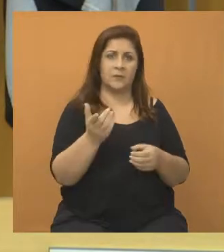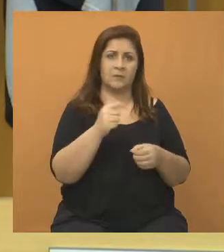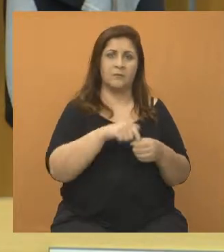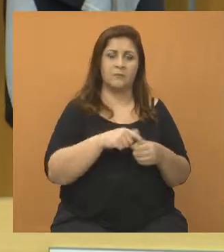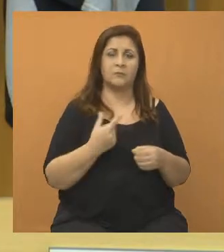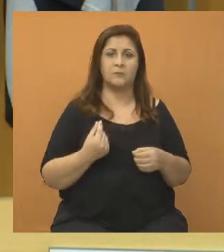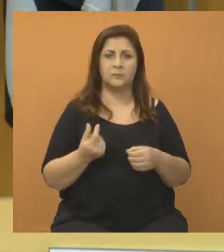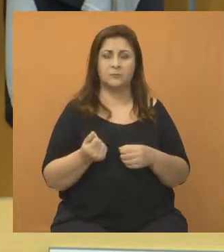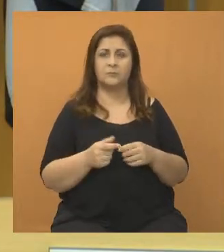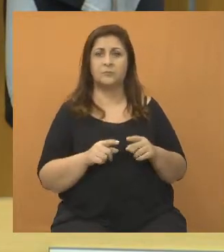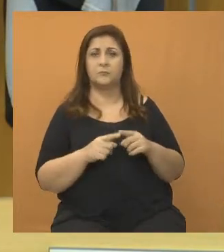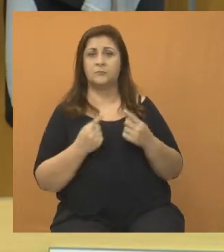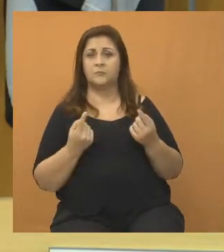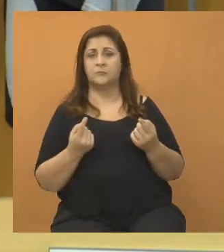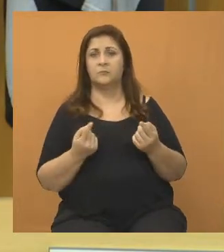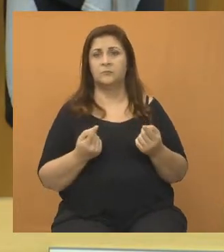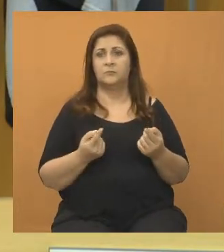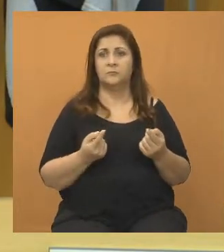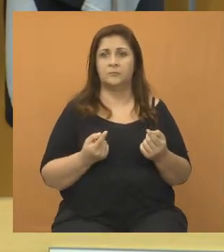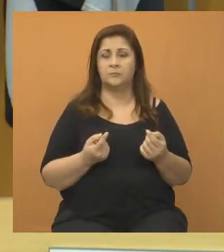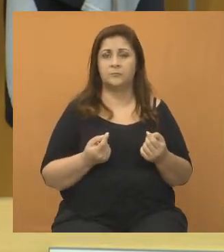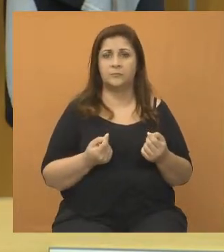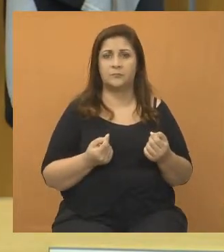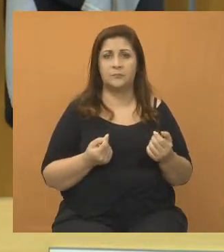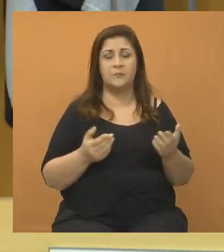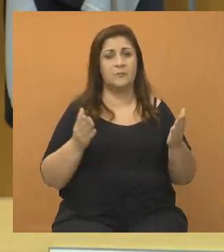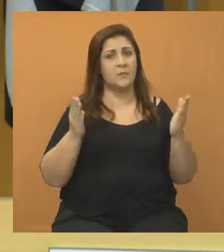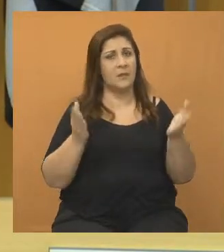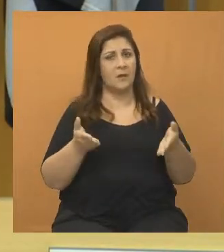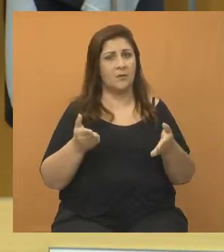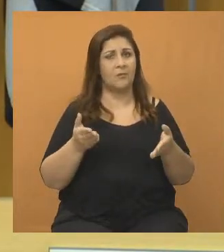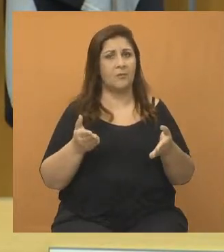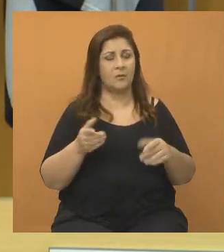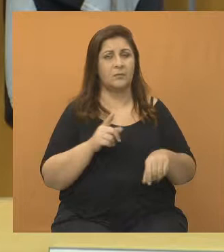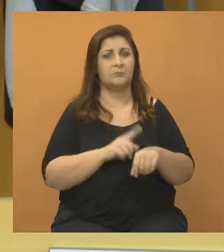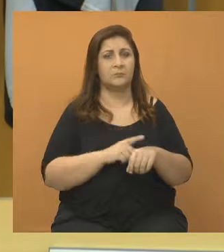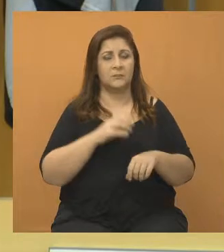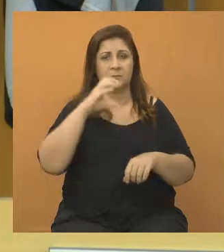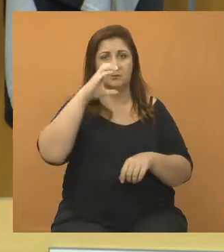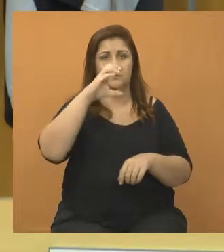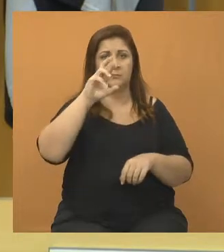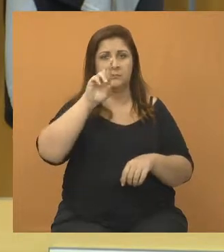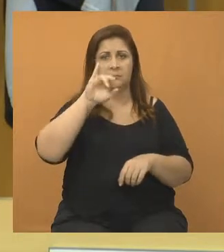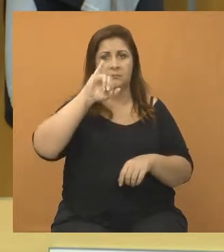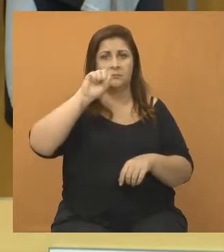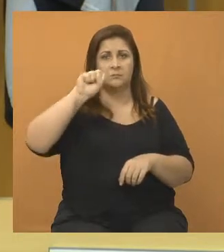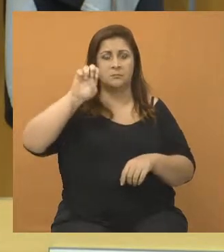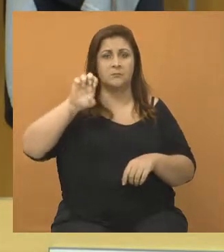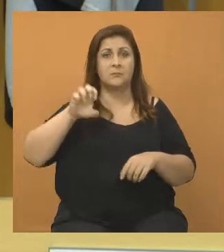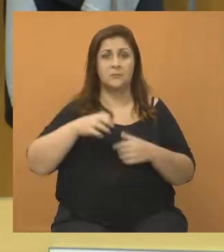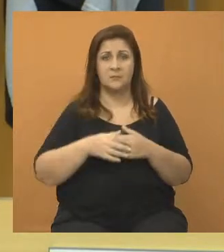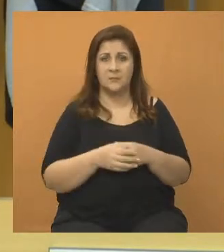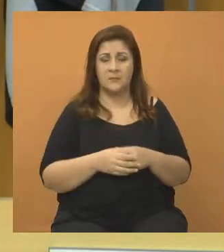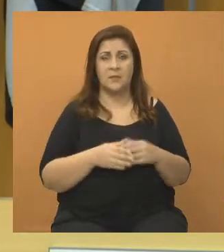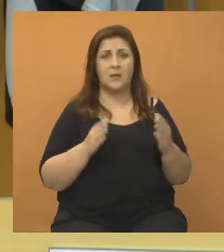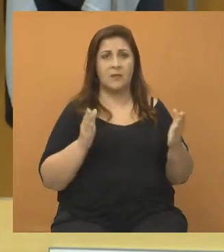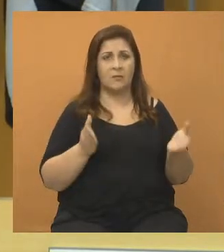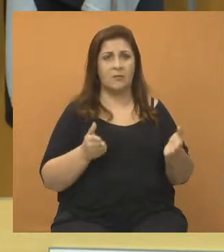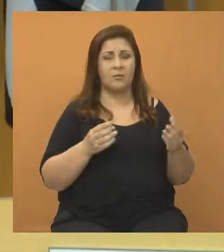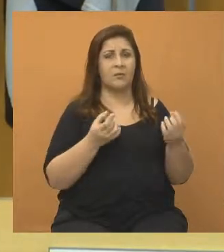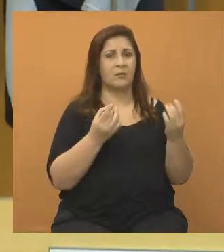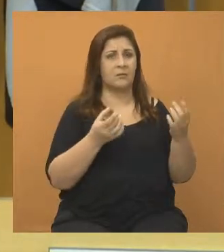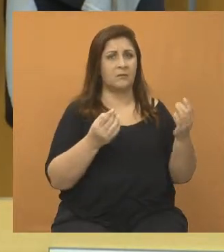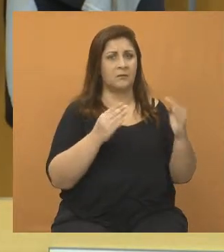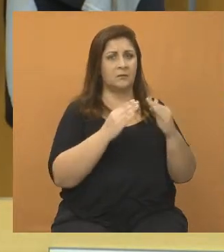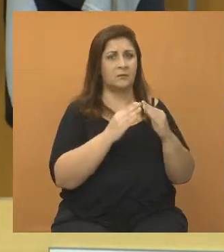regularização. Mas, a princípio, dado que o cenário ainda não é o mais favorável na questão de imóveis e que esses leilões podem